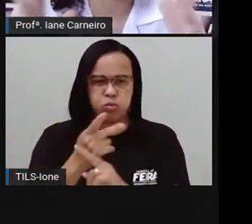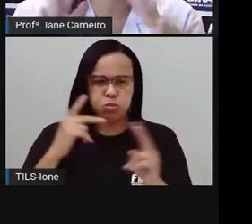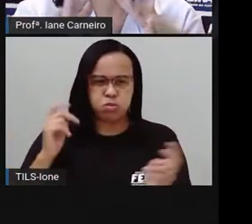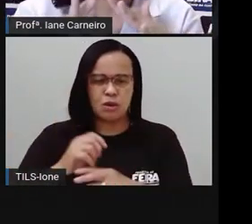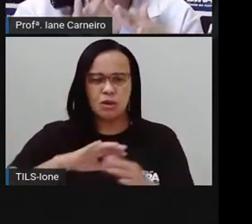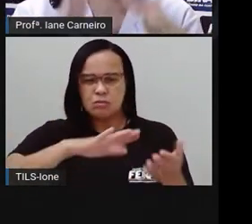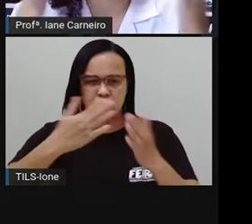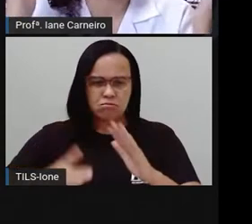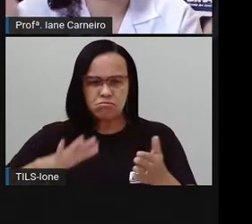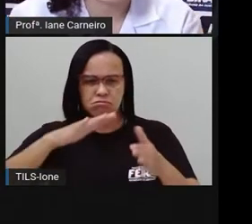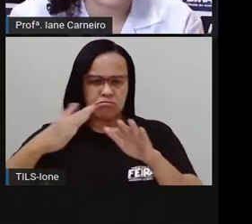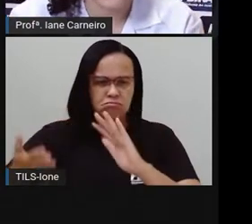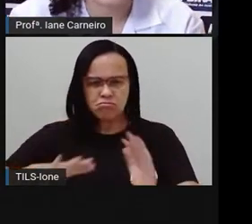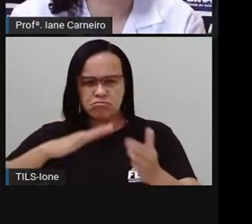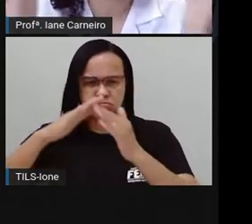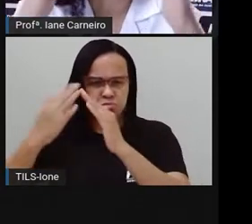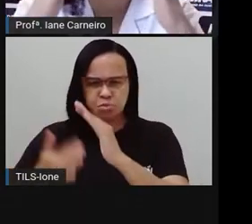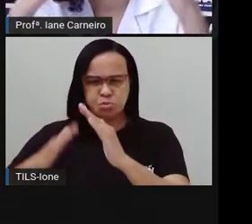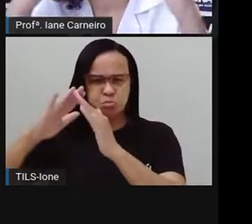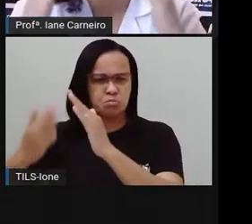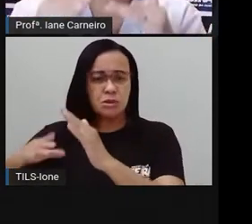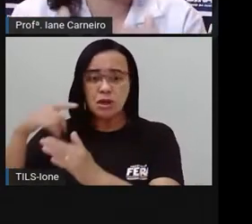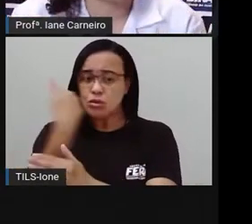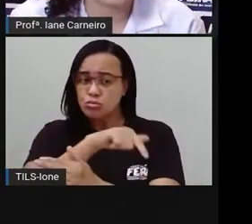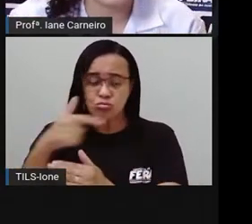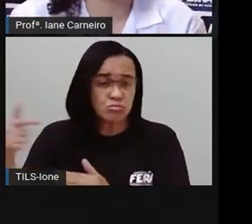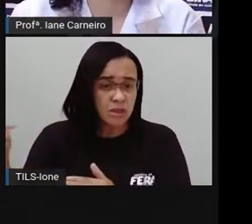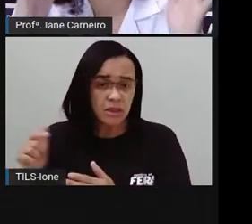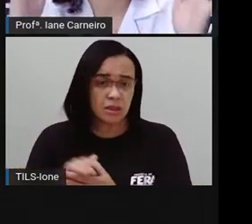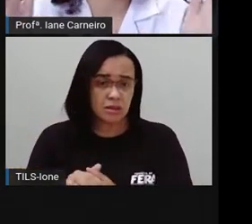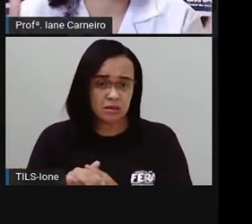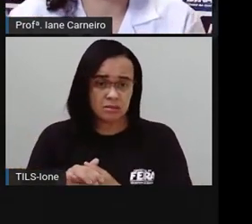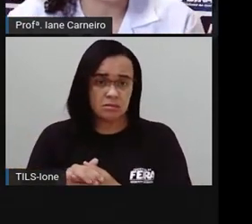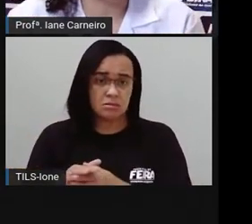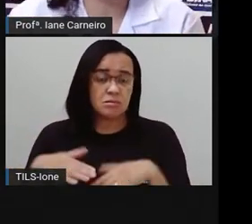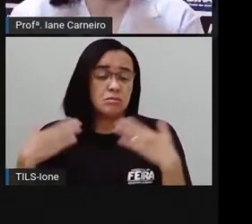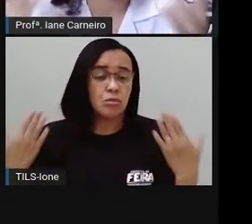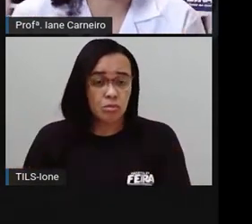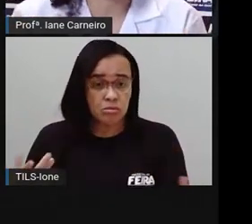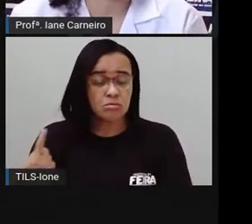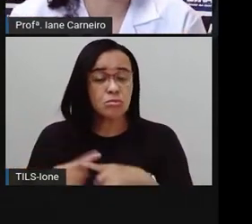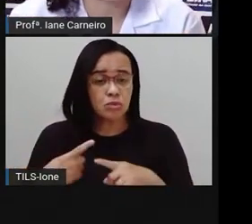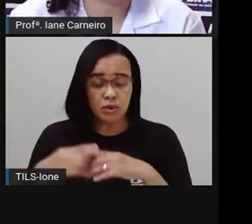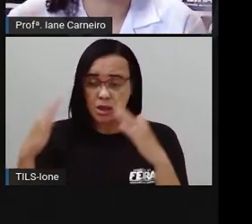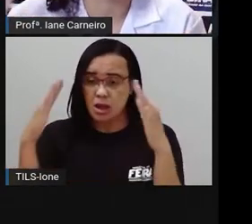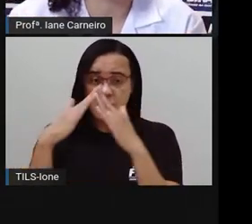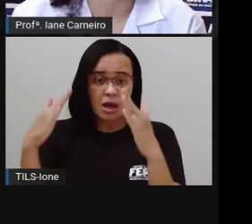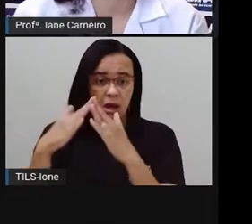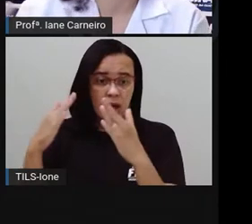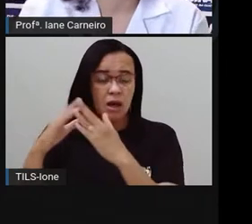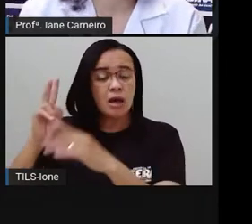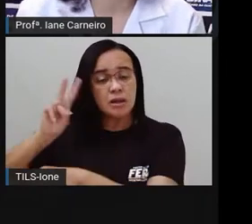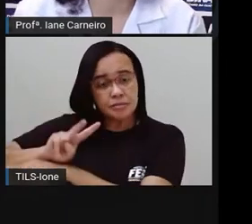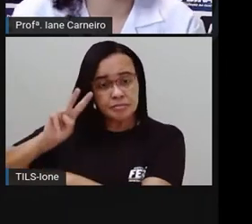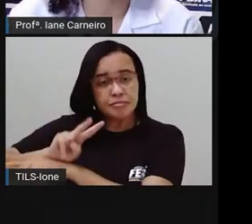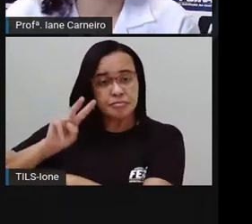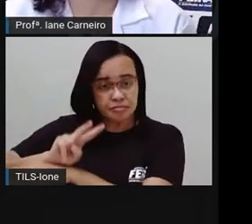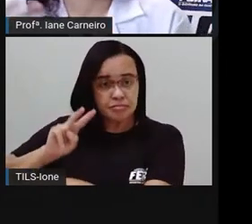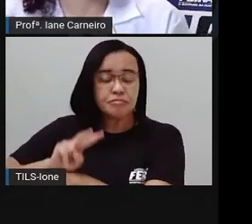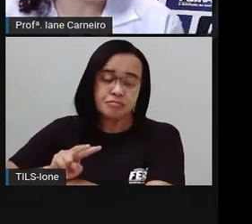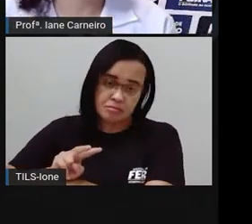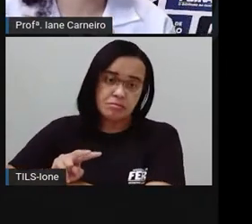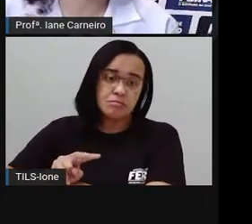países. Nossas casas, graças a Deus, né? Elas são firmes, ficam protegidas, não tem essas tragédias naturais que acontecem,